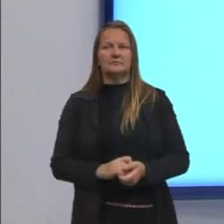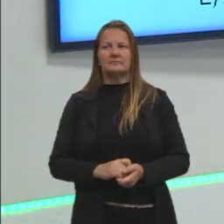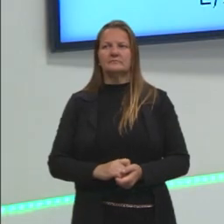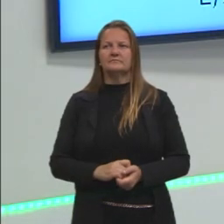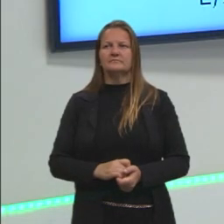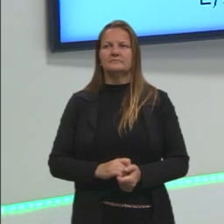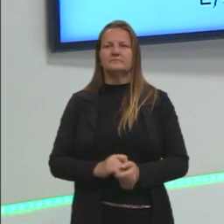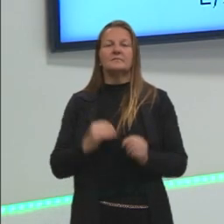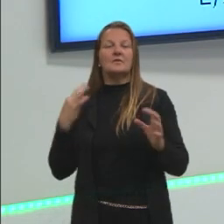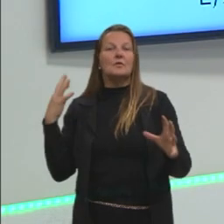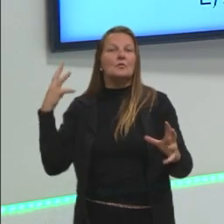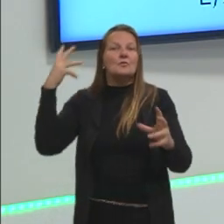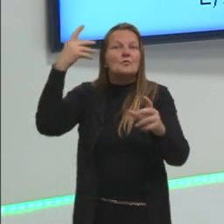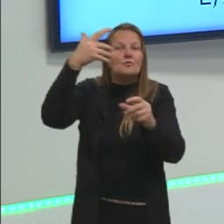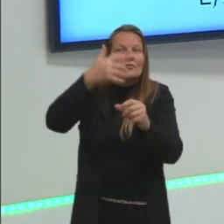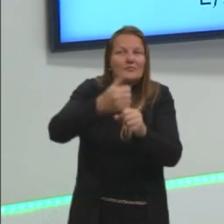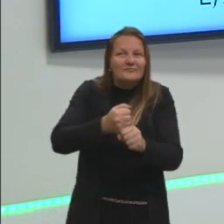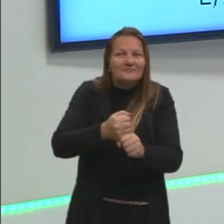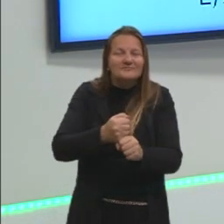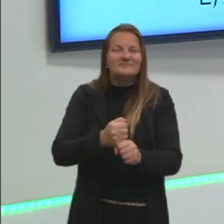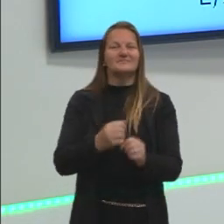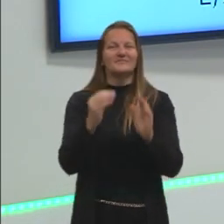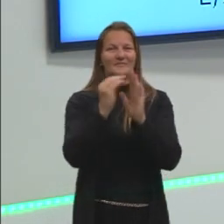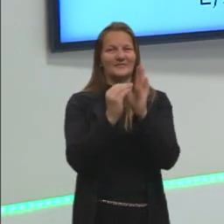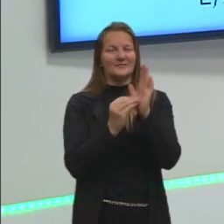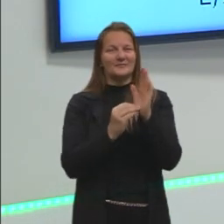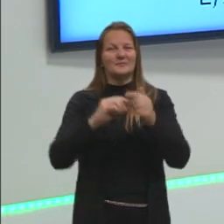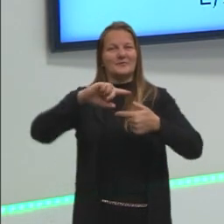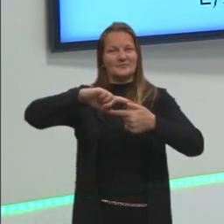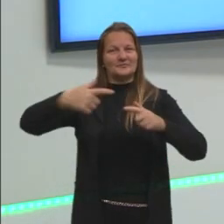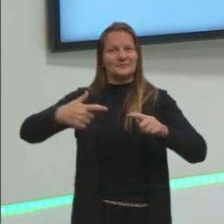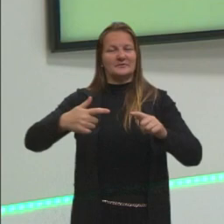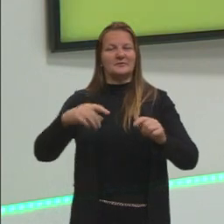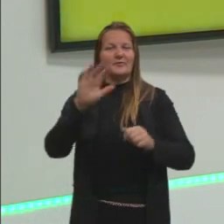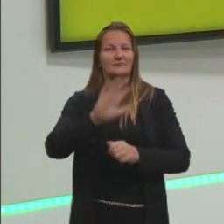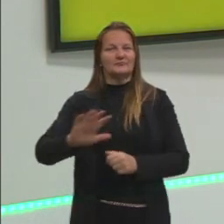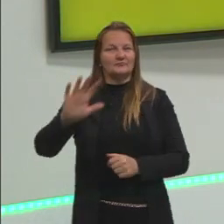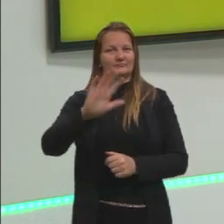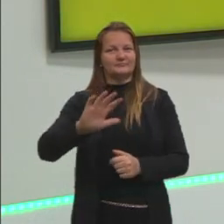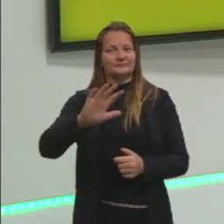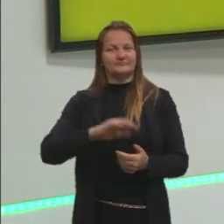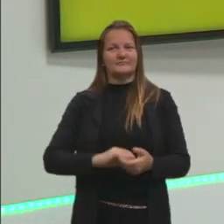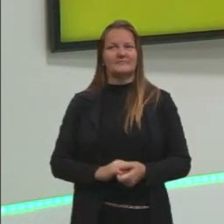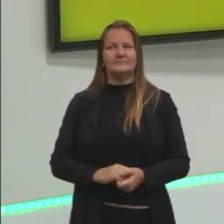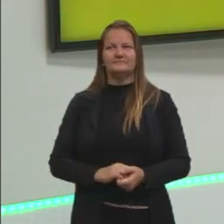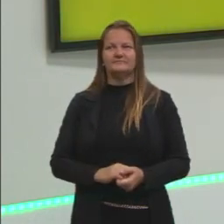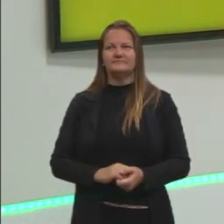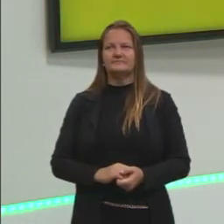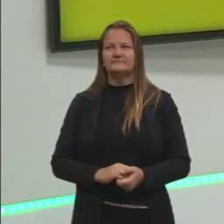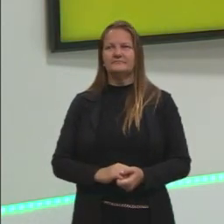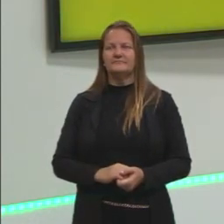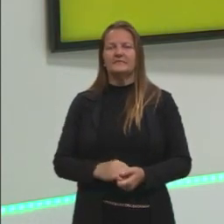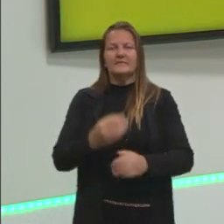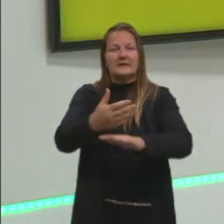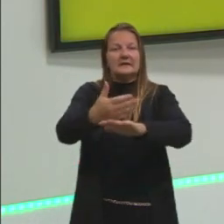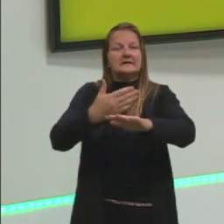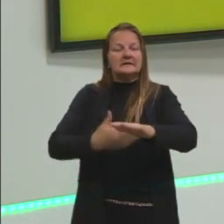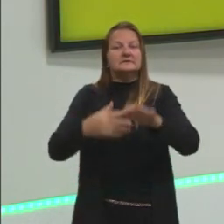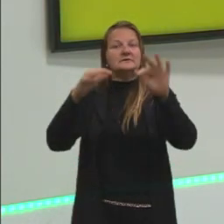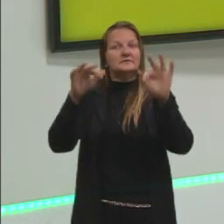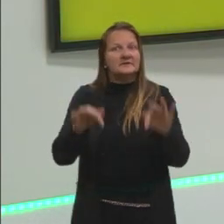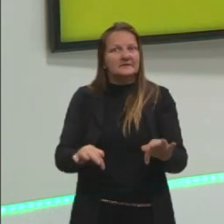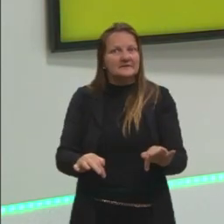nós revisamos então né a parte da geometria espacial E aí gente antes de